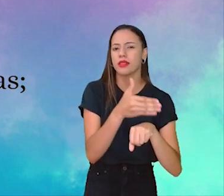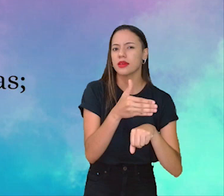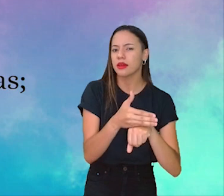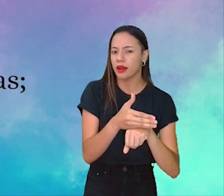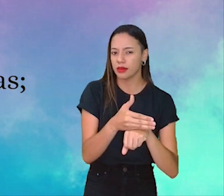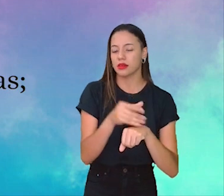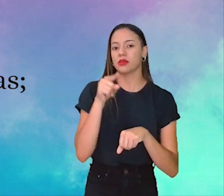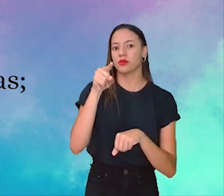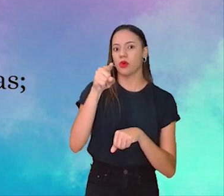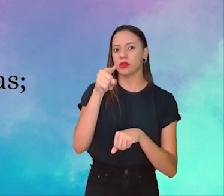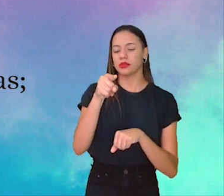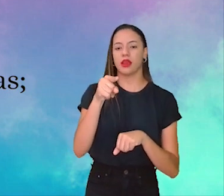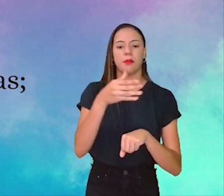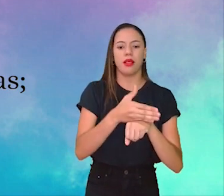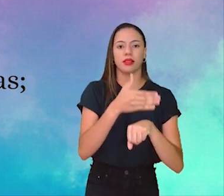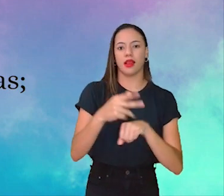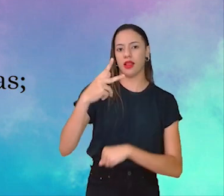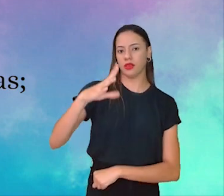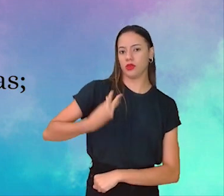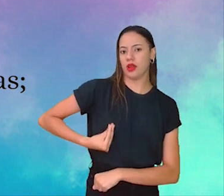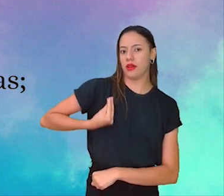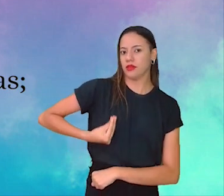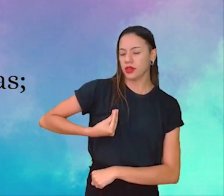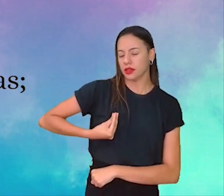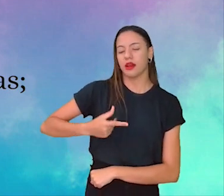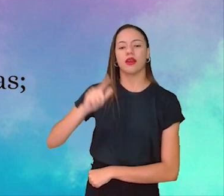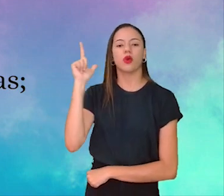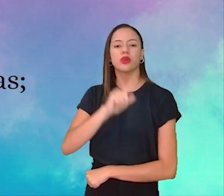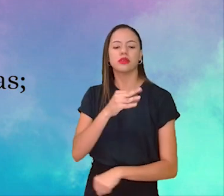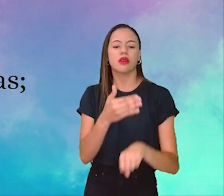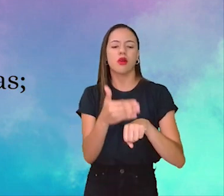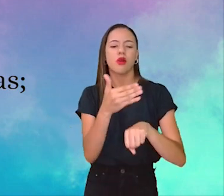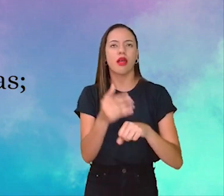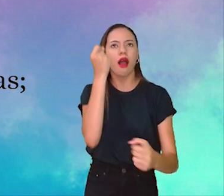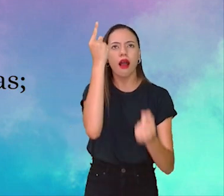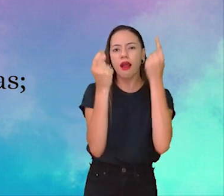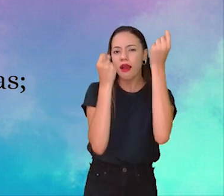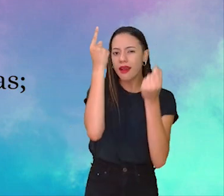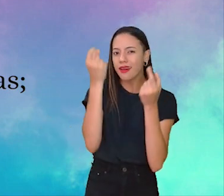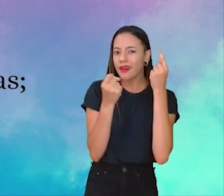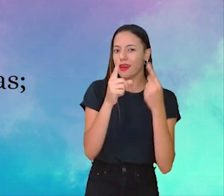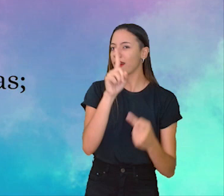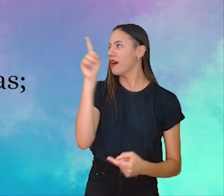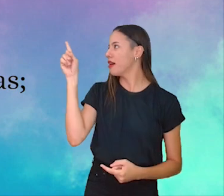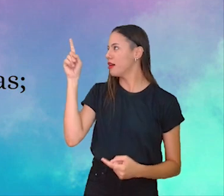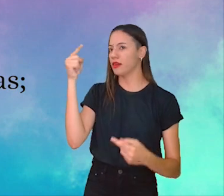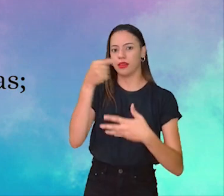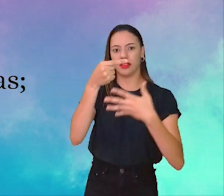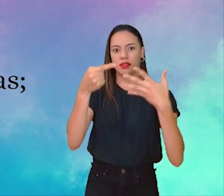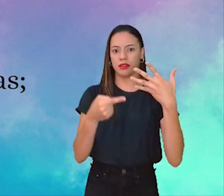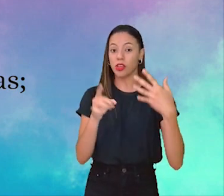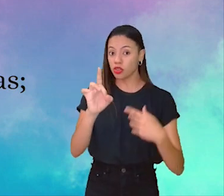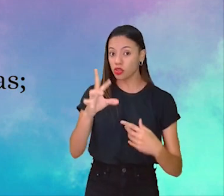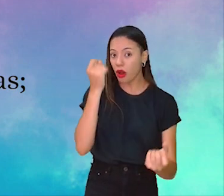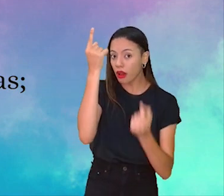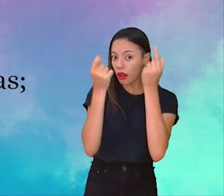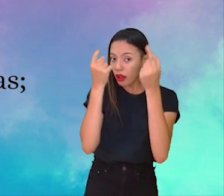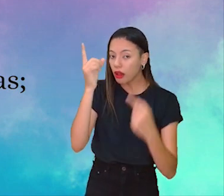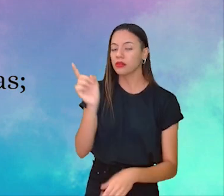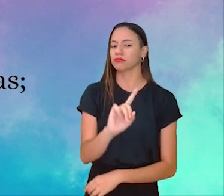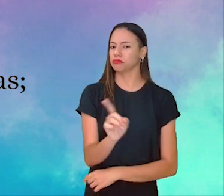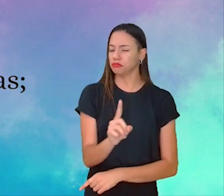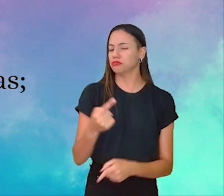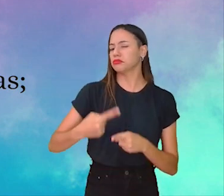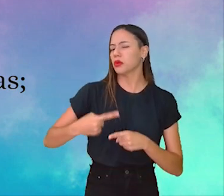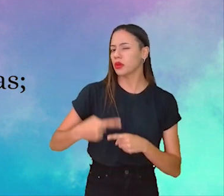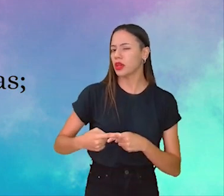você trazer para a sua vida para poder exercitar a criatividade, né? E não só a criatividade, né, porque